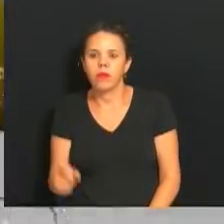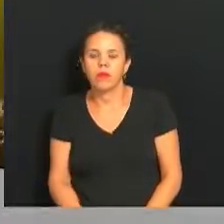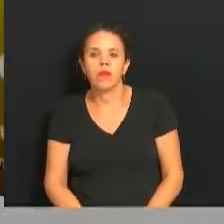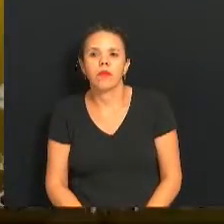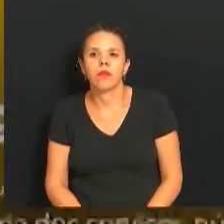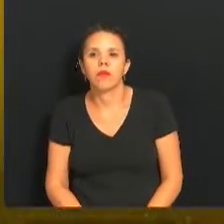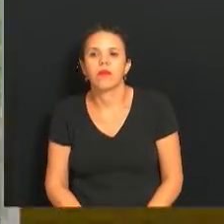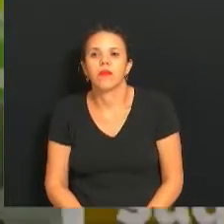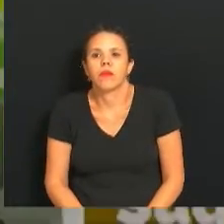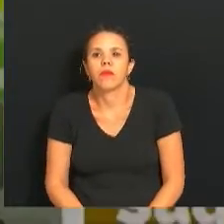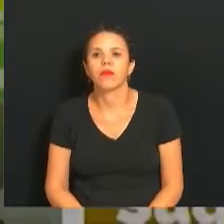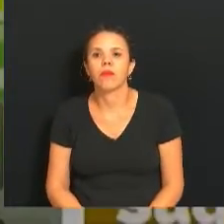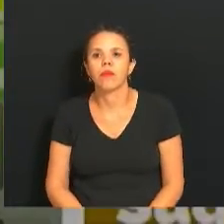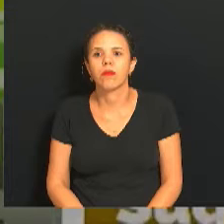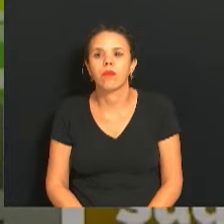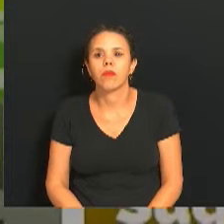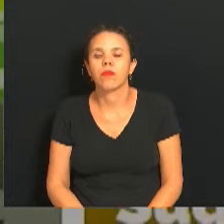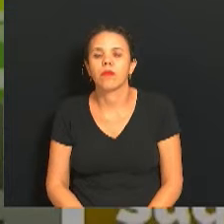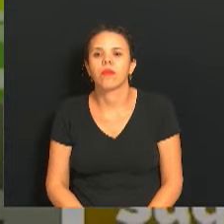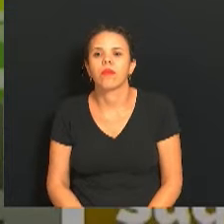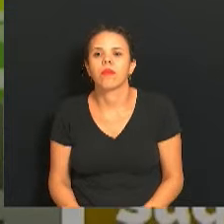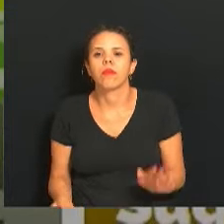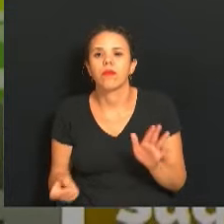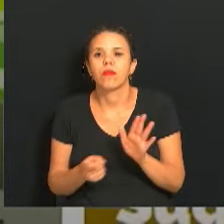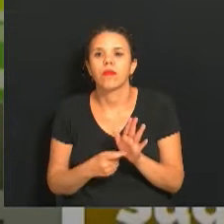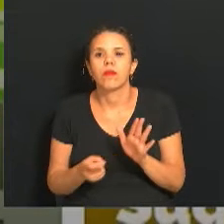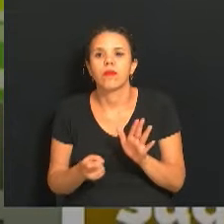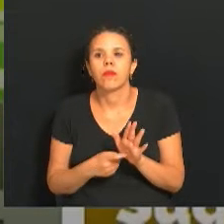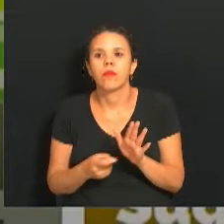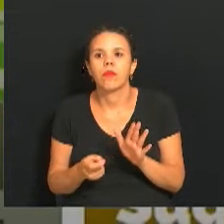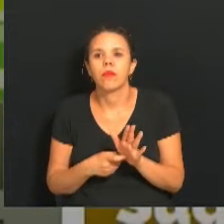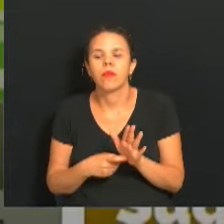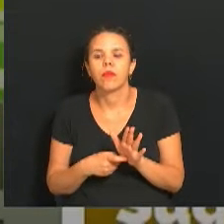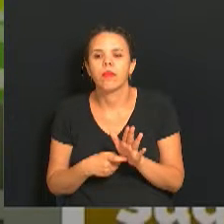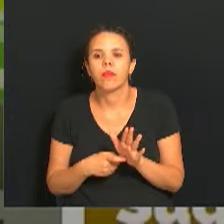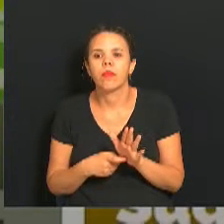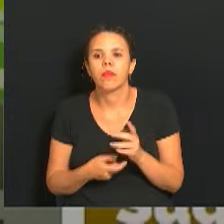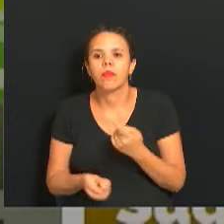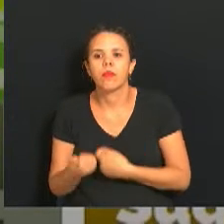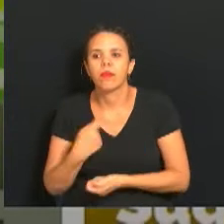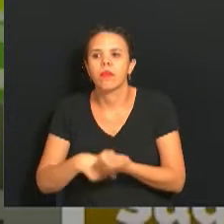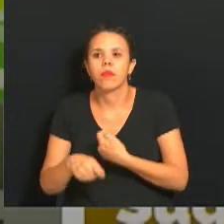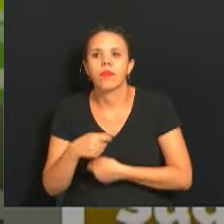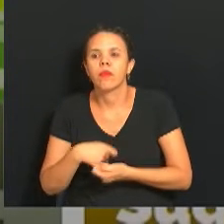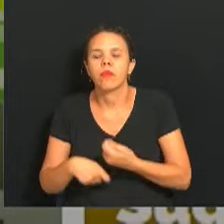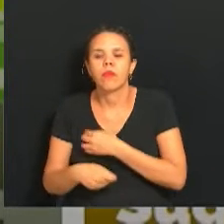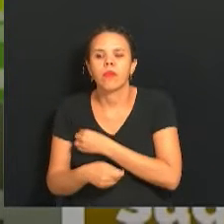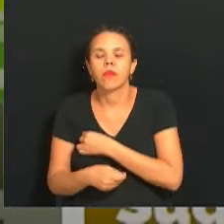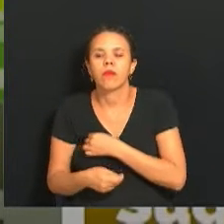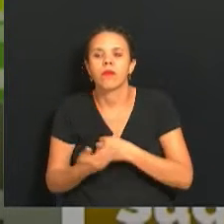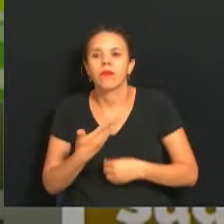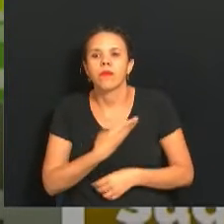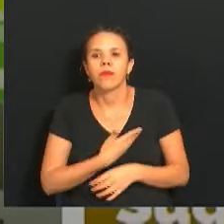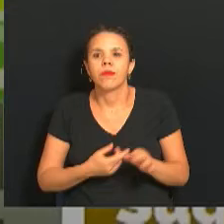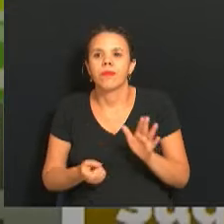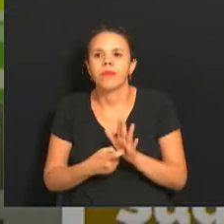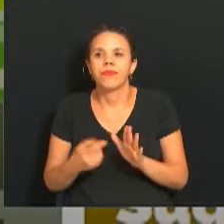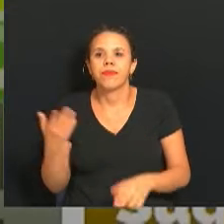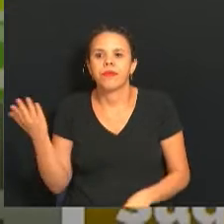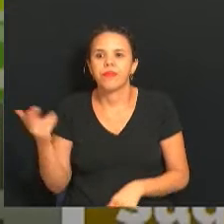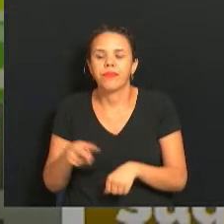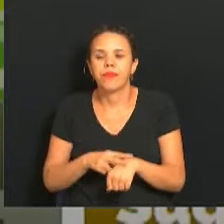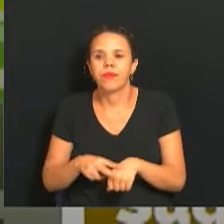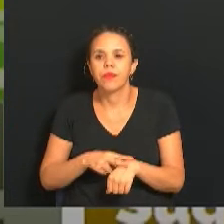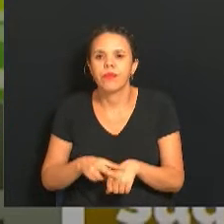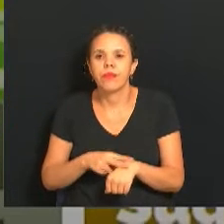Para obter informações produzidas ou custodiadas pela administração pública, clique no quadro verde,